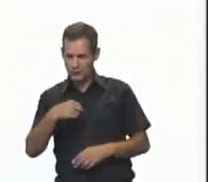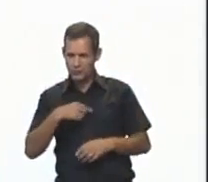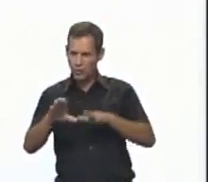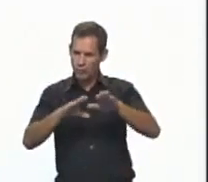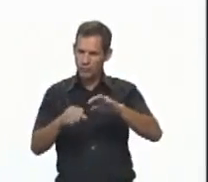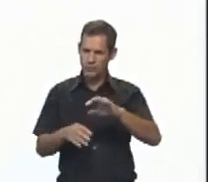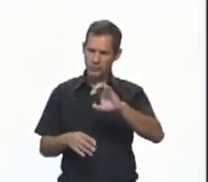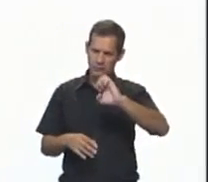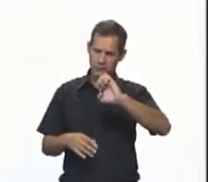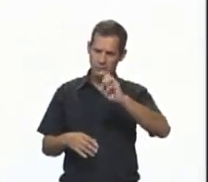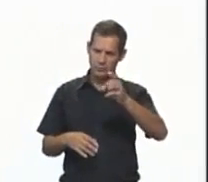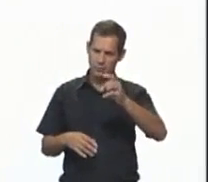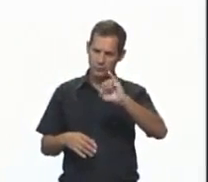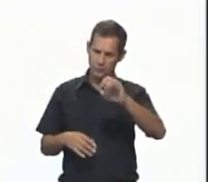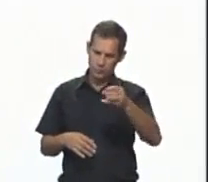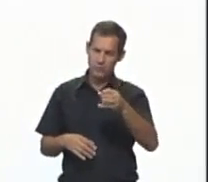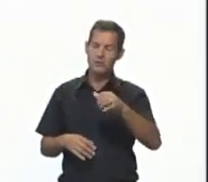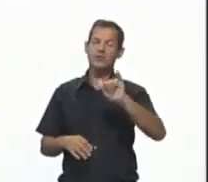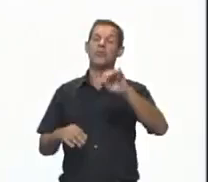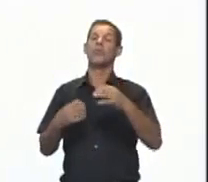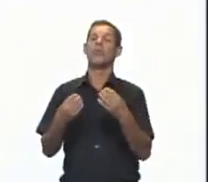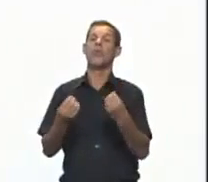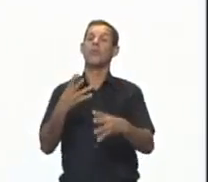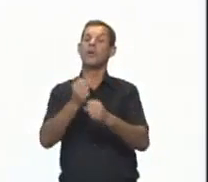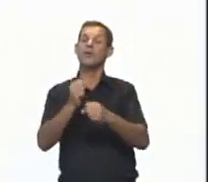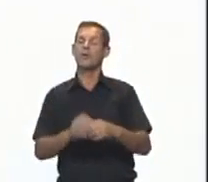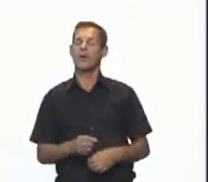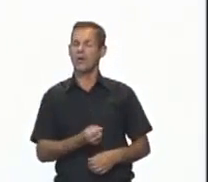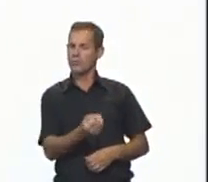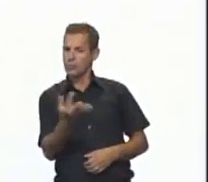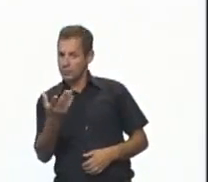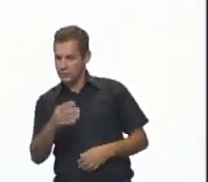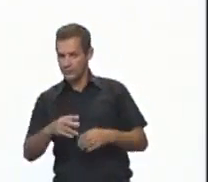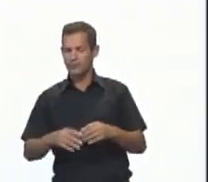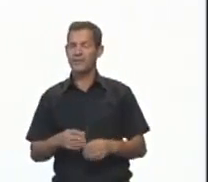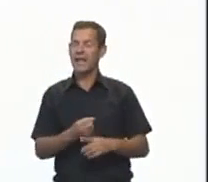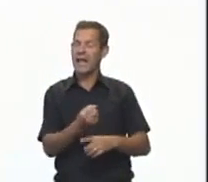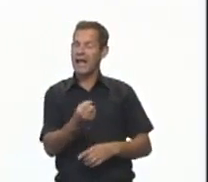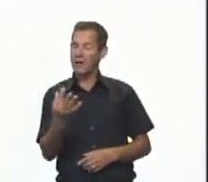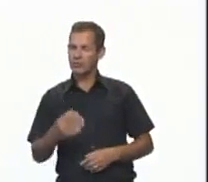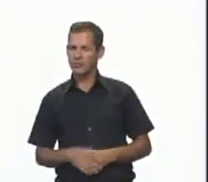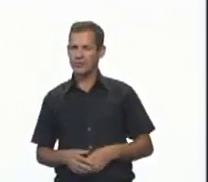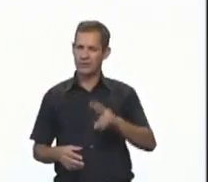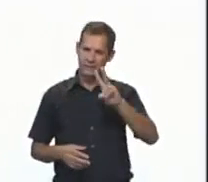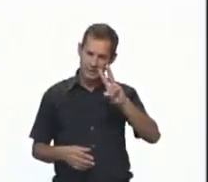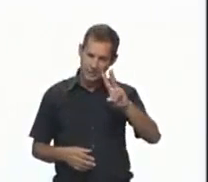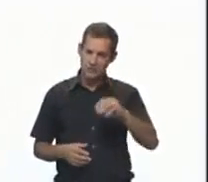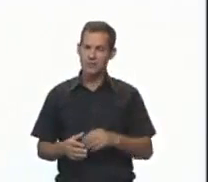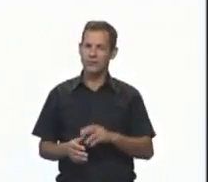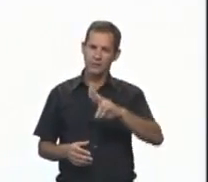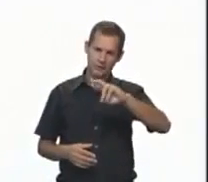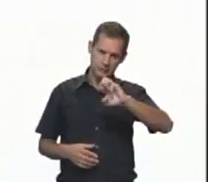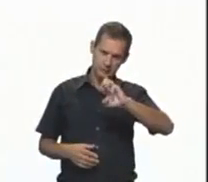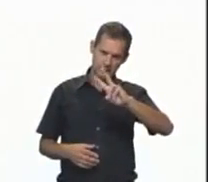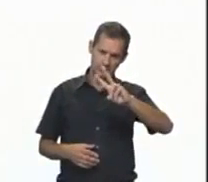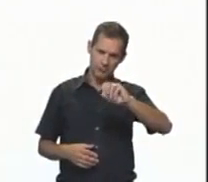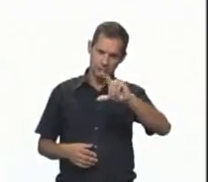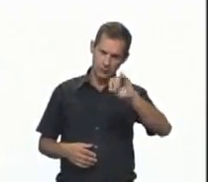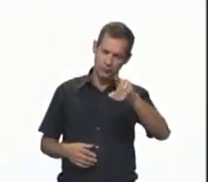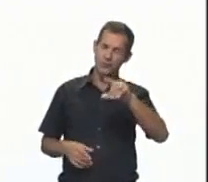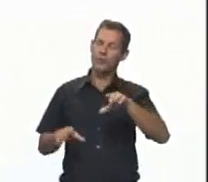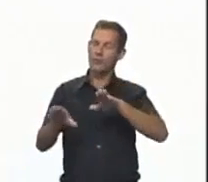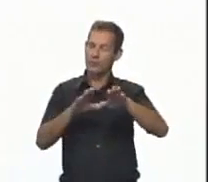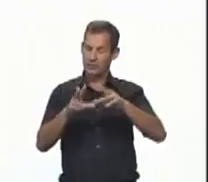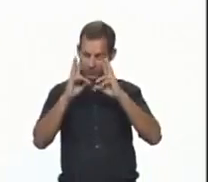torno do eixo y, como que eu vou calcular esse volume? Então, o volume V de um sólido de revolução, obtido com a